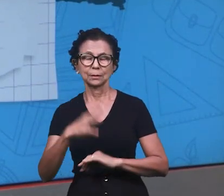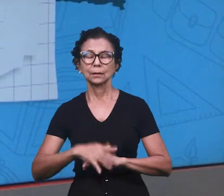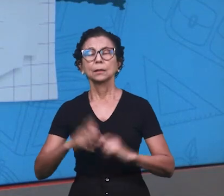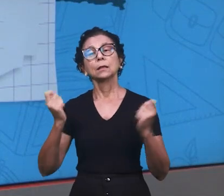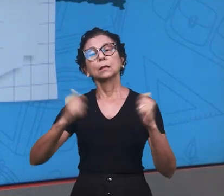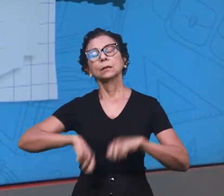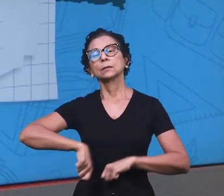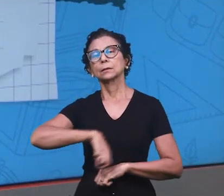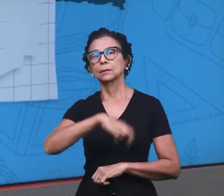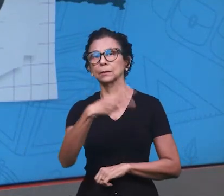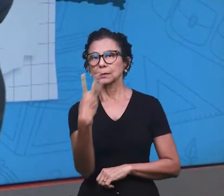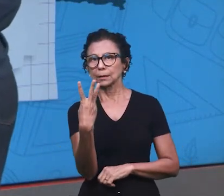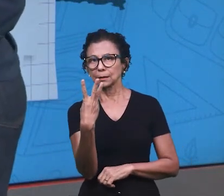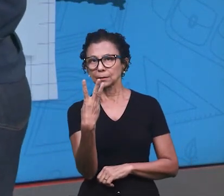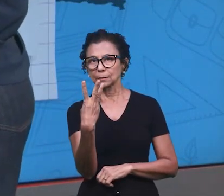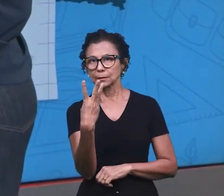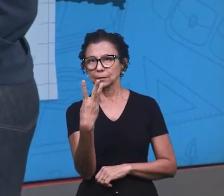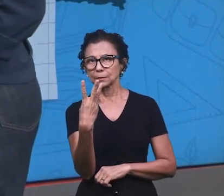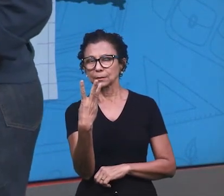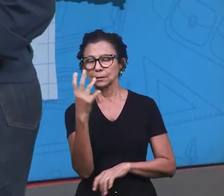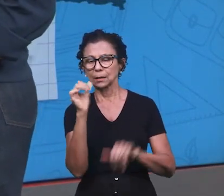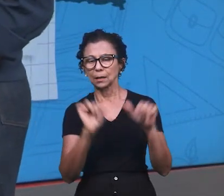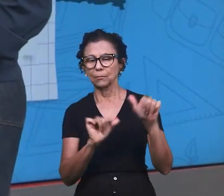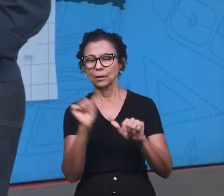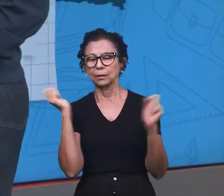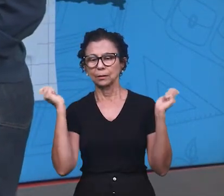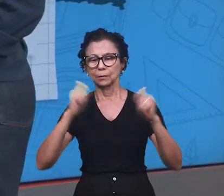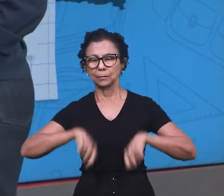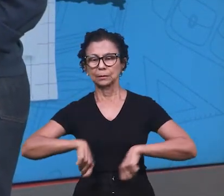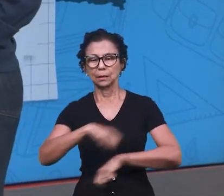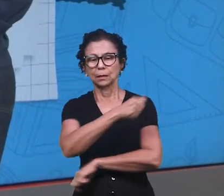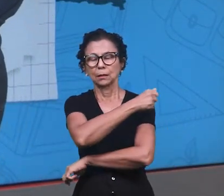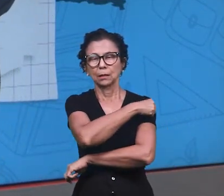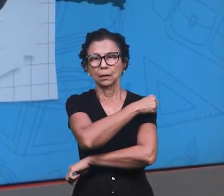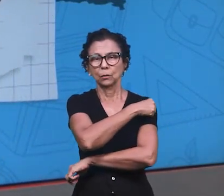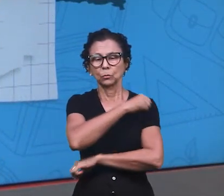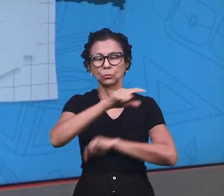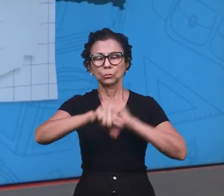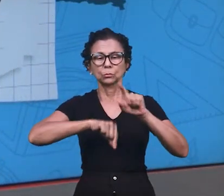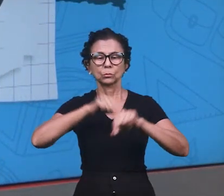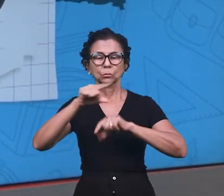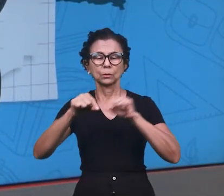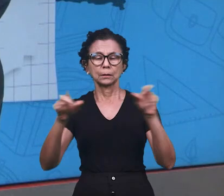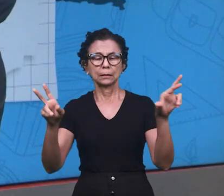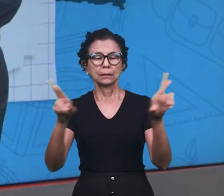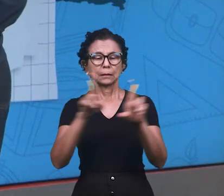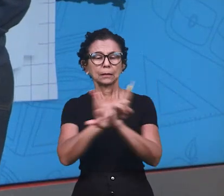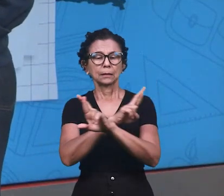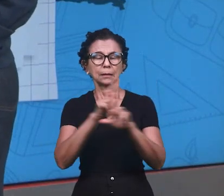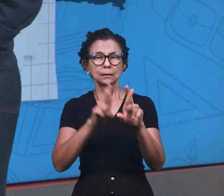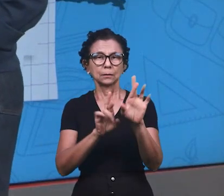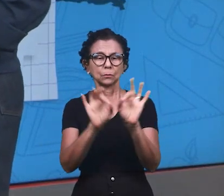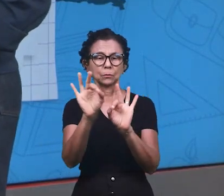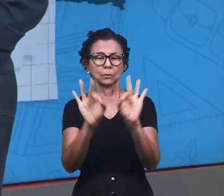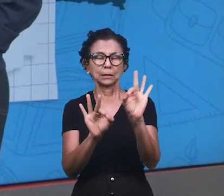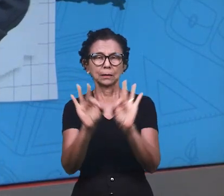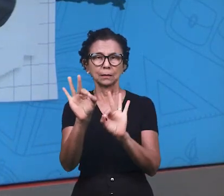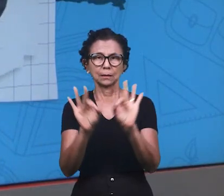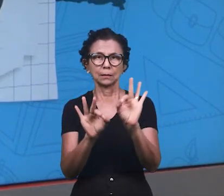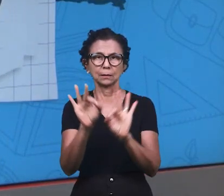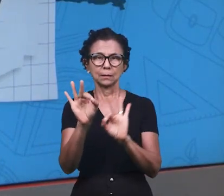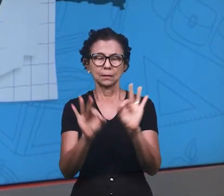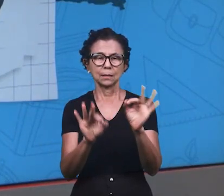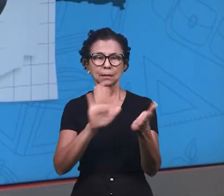competência 3, presta atenção, avalia-se a capacidade do participante de selecionar, relacionar e organizar,